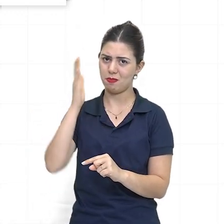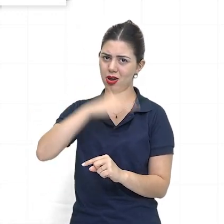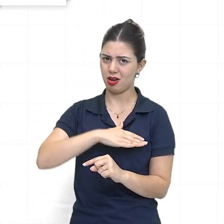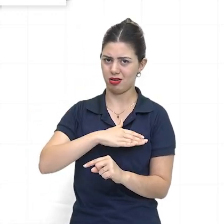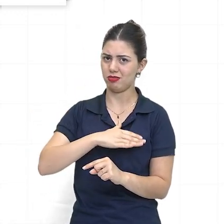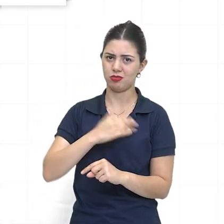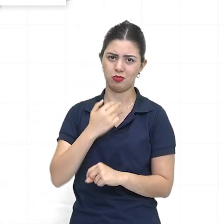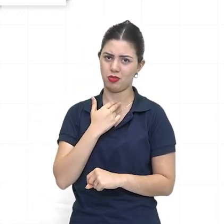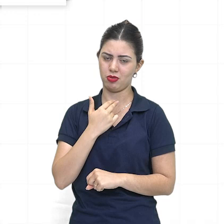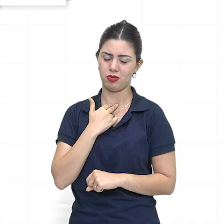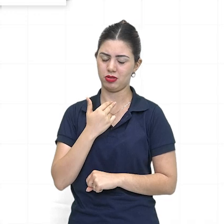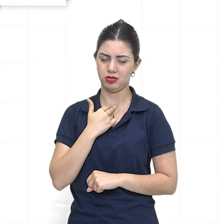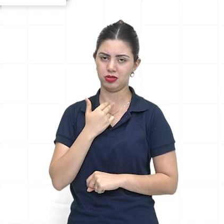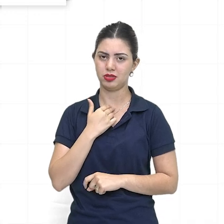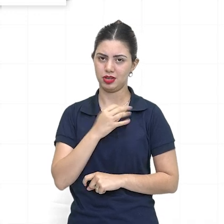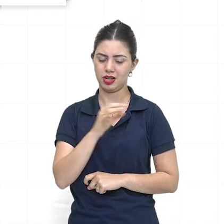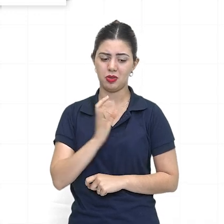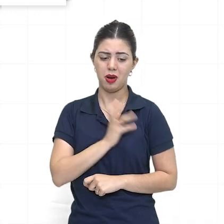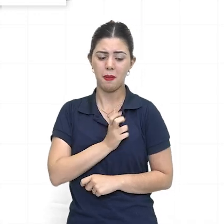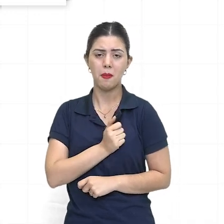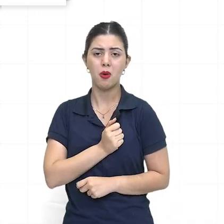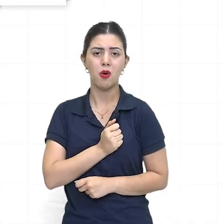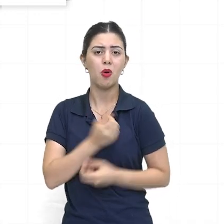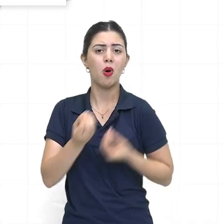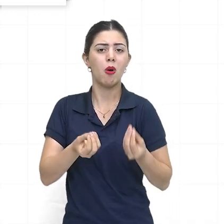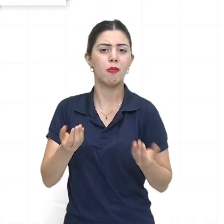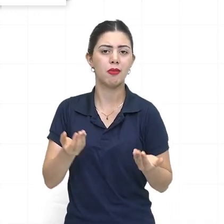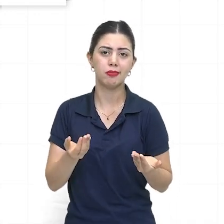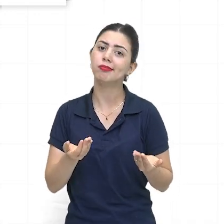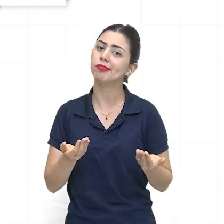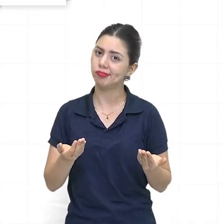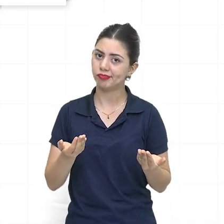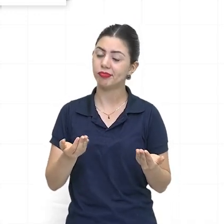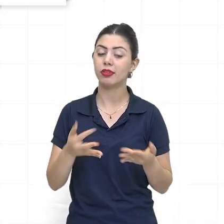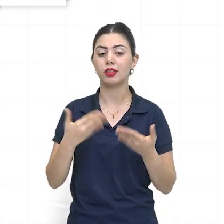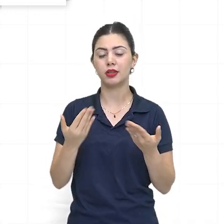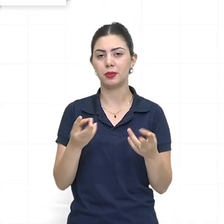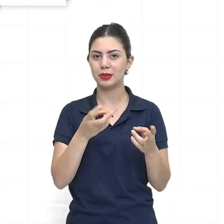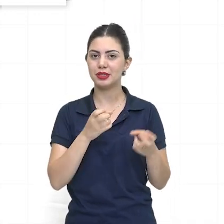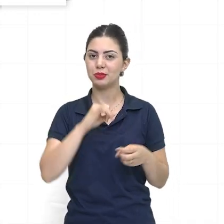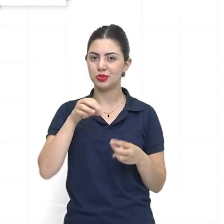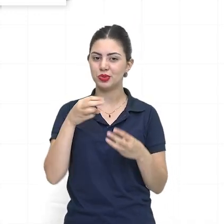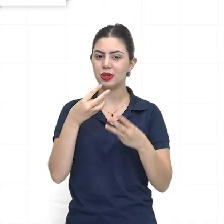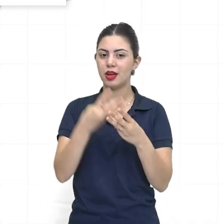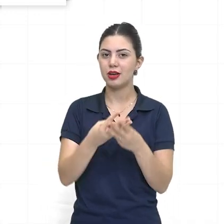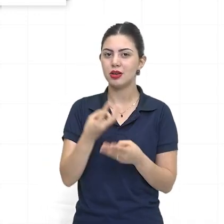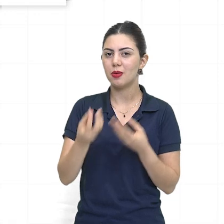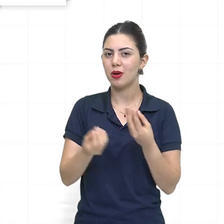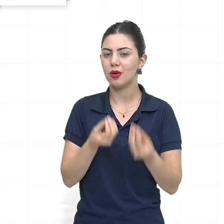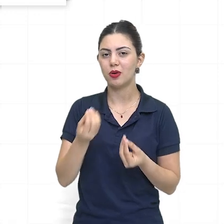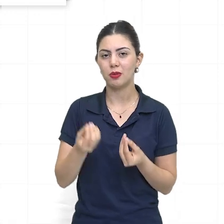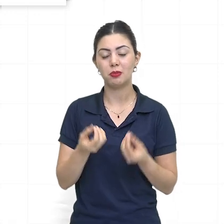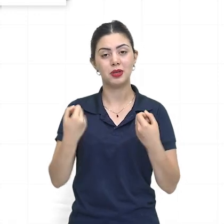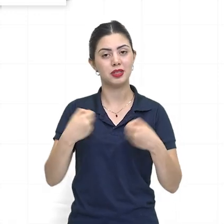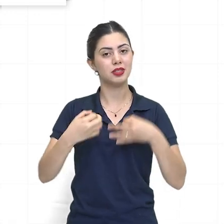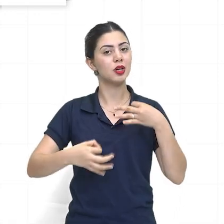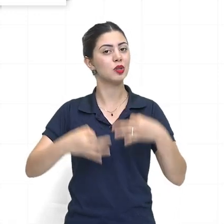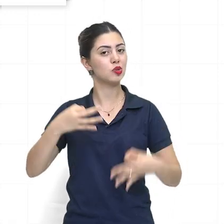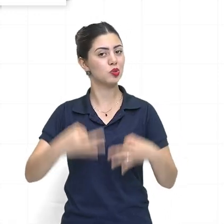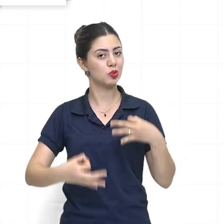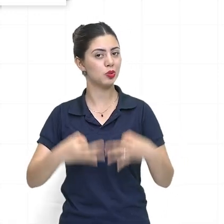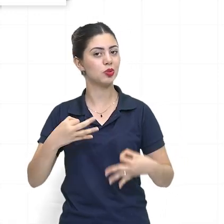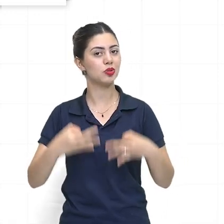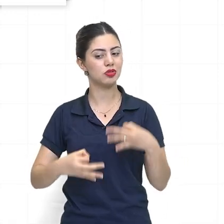fazendo bem, não está amando. Então, nesse sentido, o judaísmo preza por uma questão de justiça